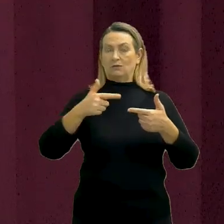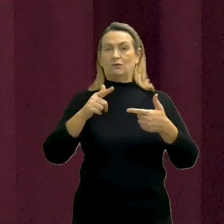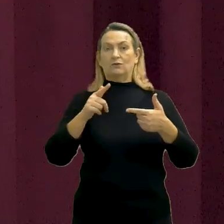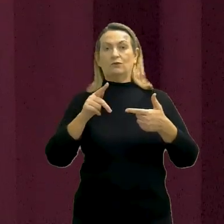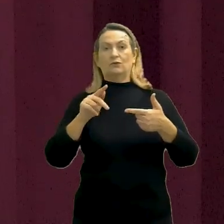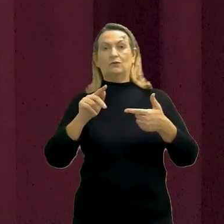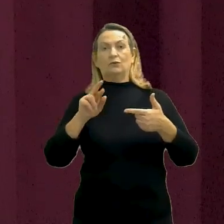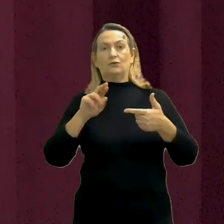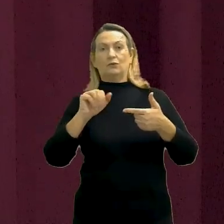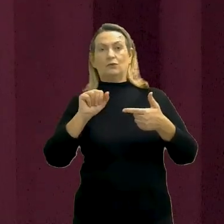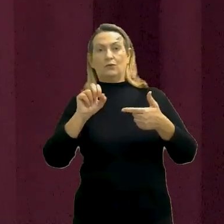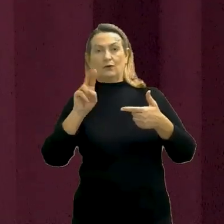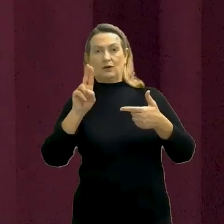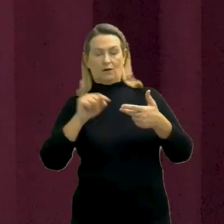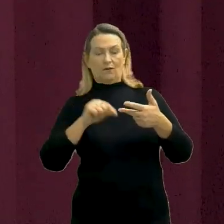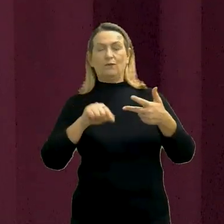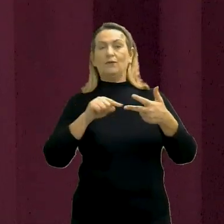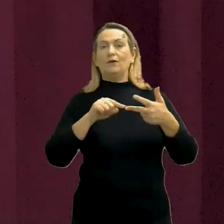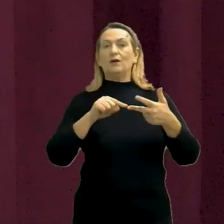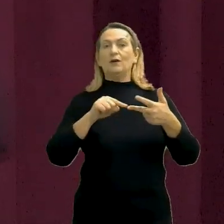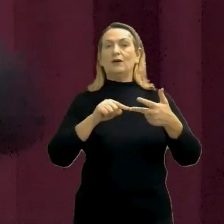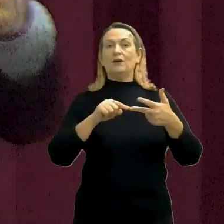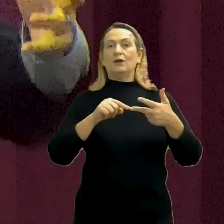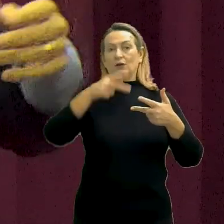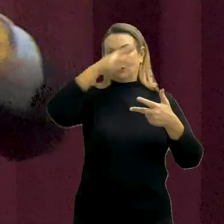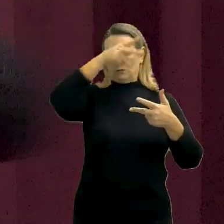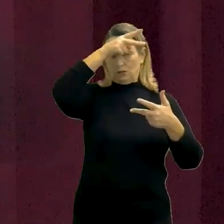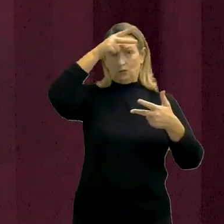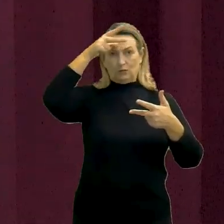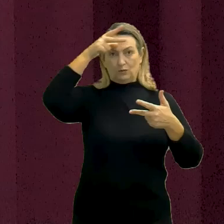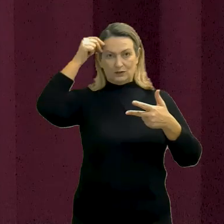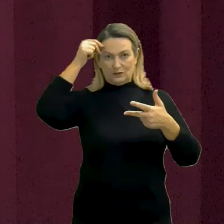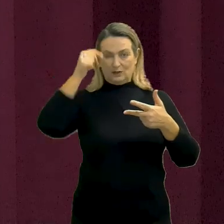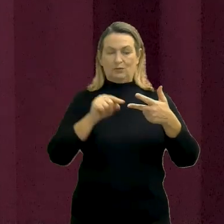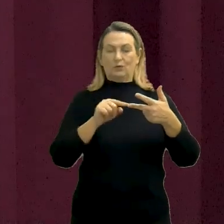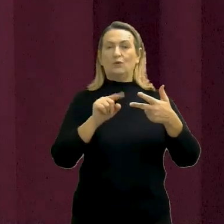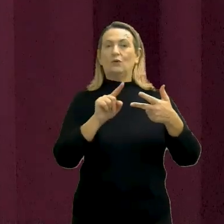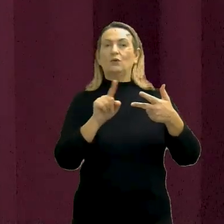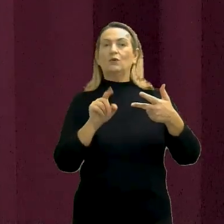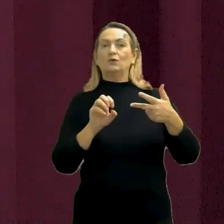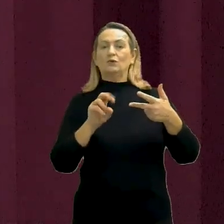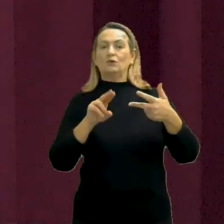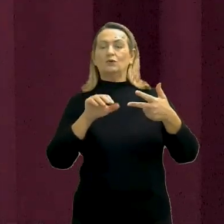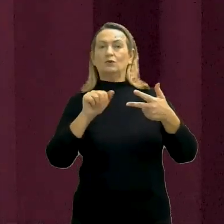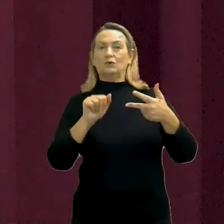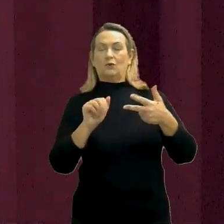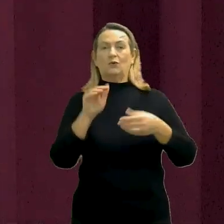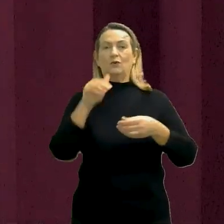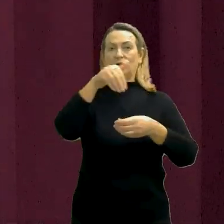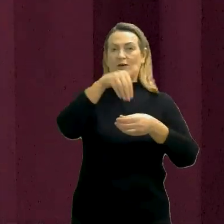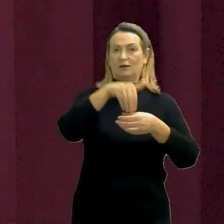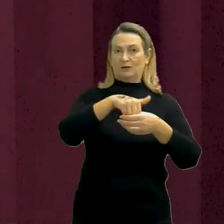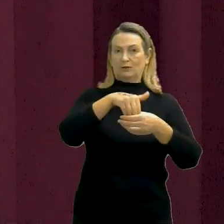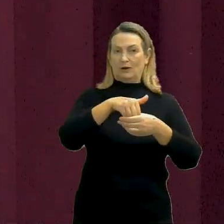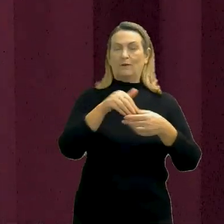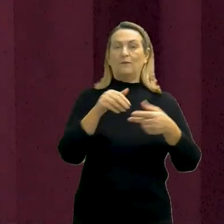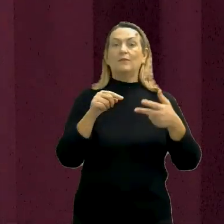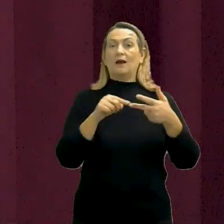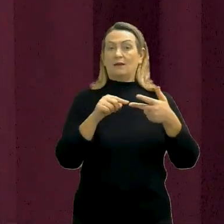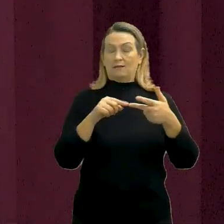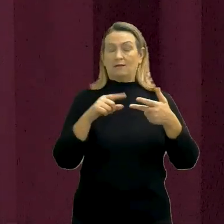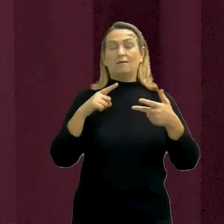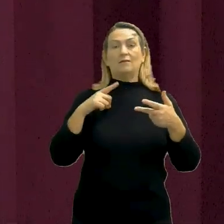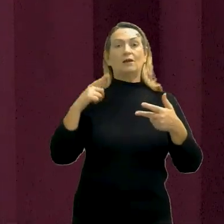eleitorais no seu município por exemplo lá em Jaguapitã em Londrina Maringá Cascavel lá tem um promotor eleitoral que é o promotor